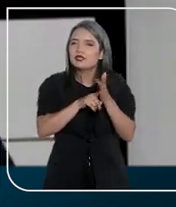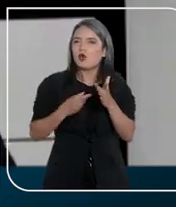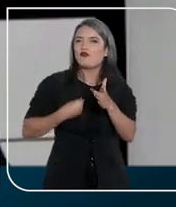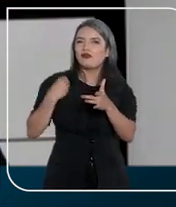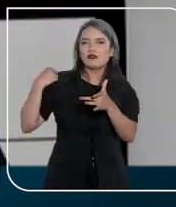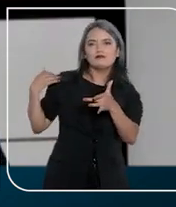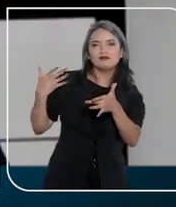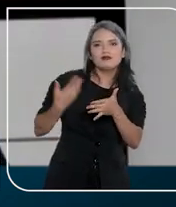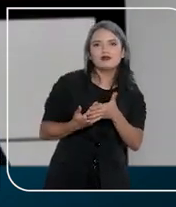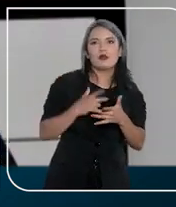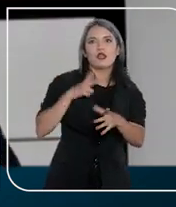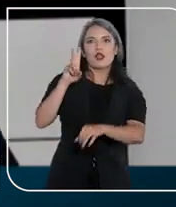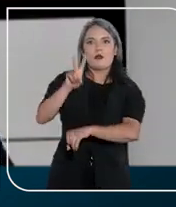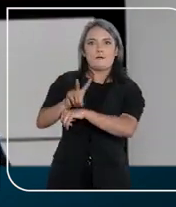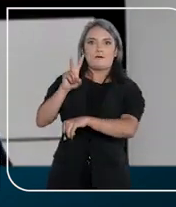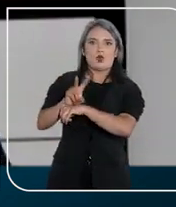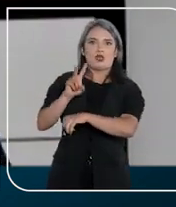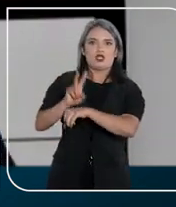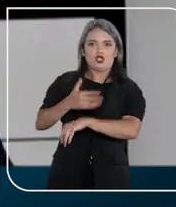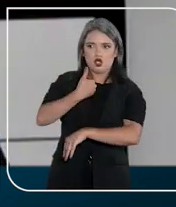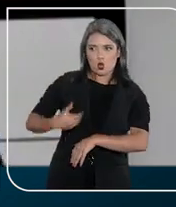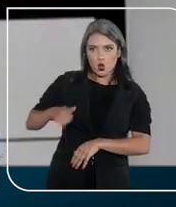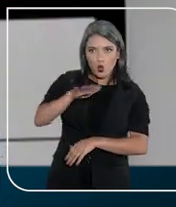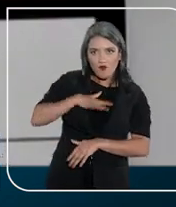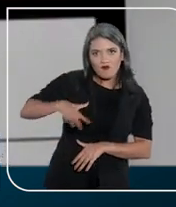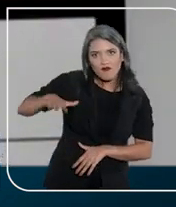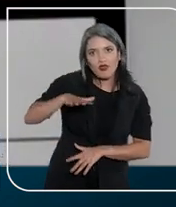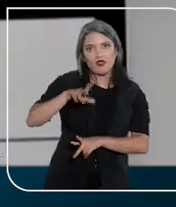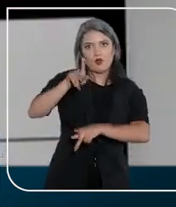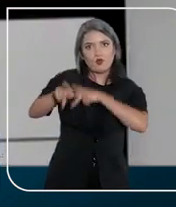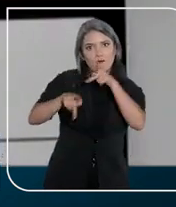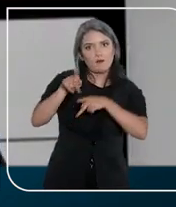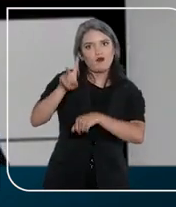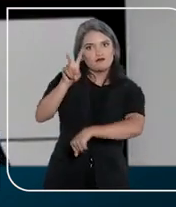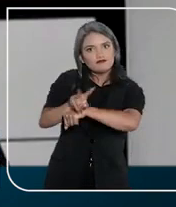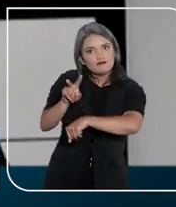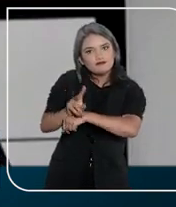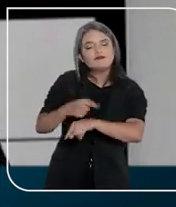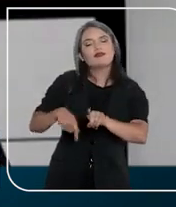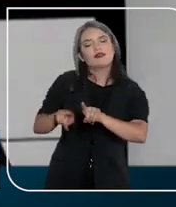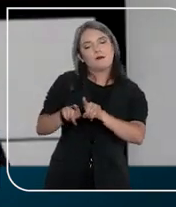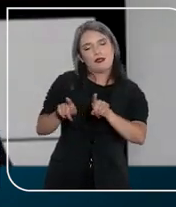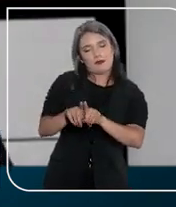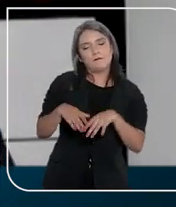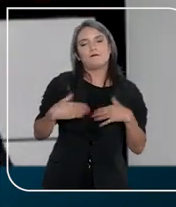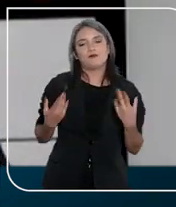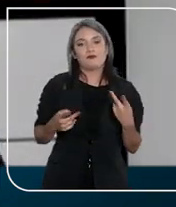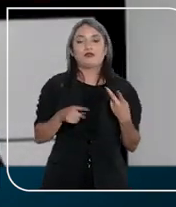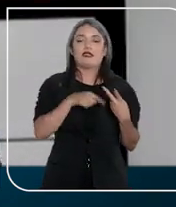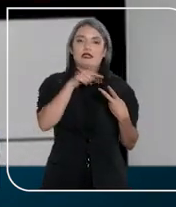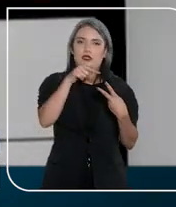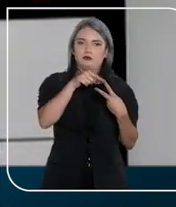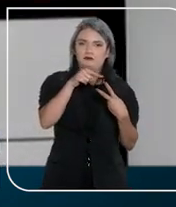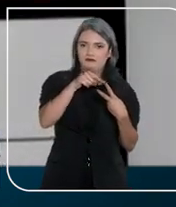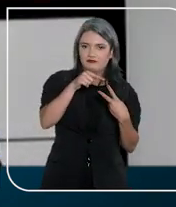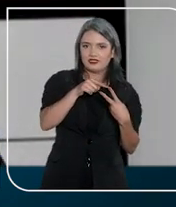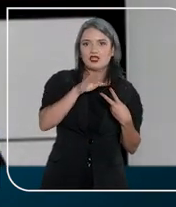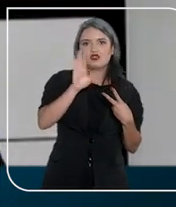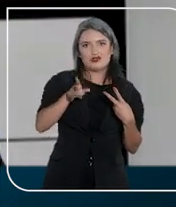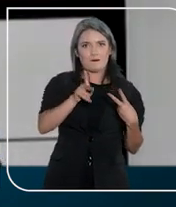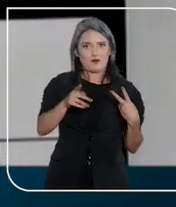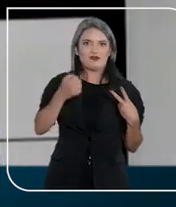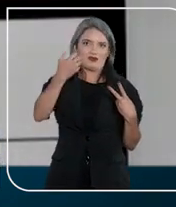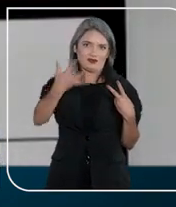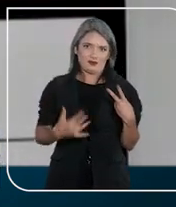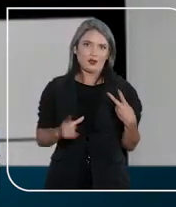Estado como um todo, não só o Estado da máquina pública, mas a própria população. Então, esse é o primeiro requisito, até muito bem ilustrado pelo professor